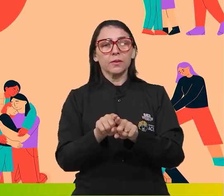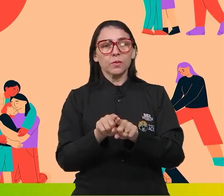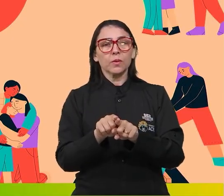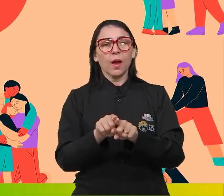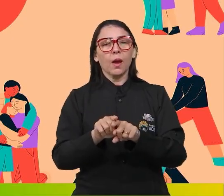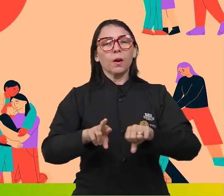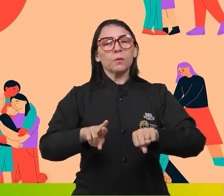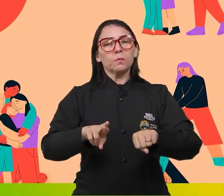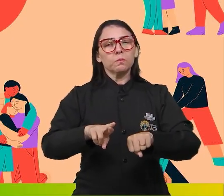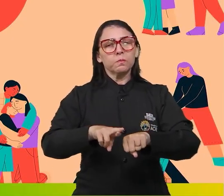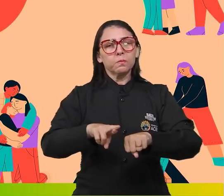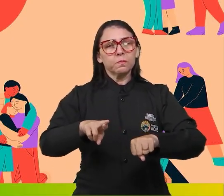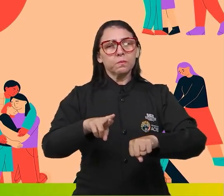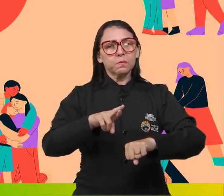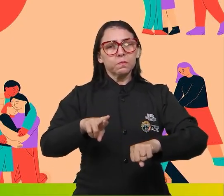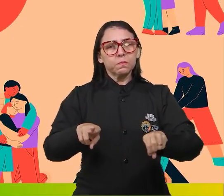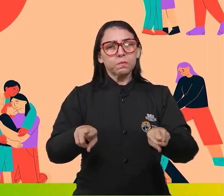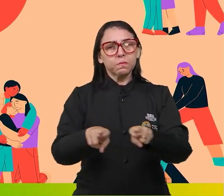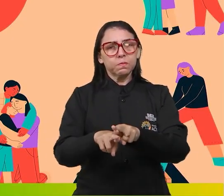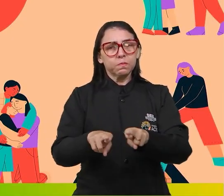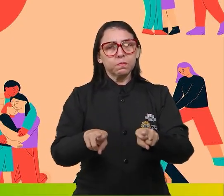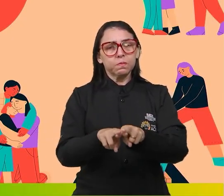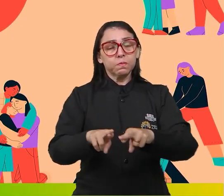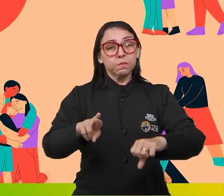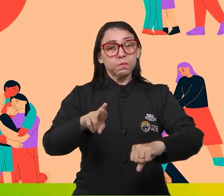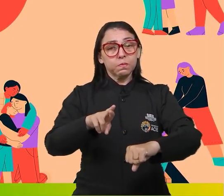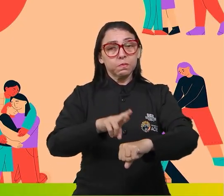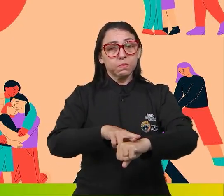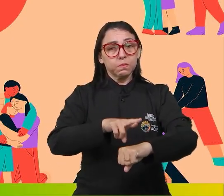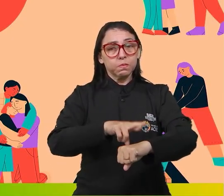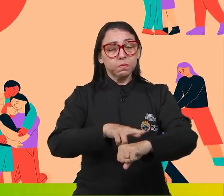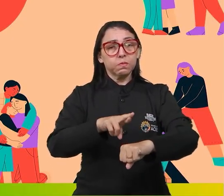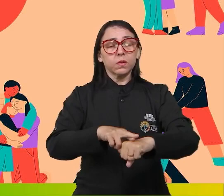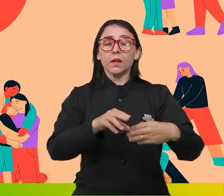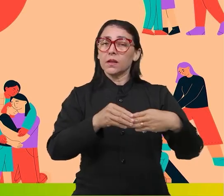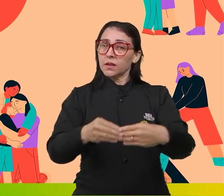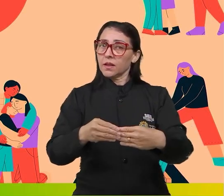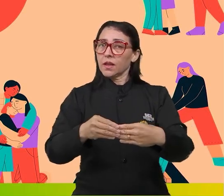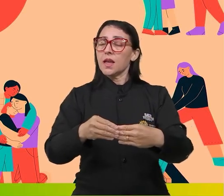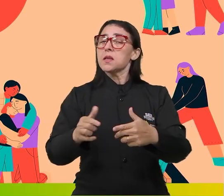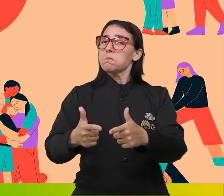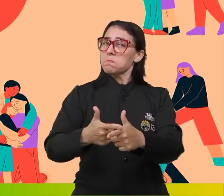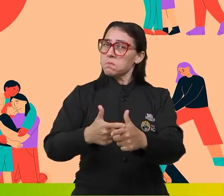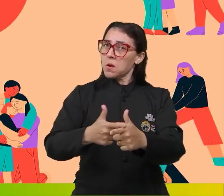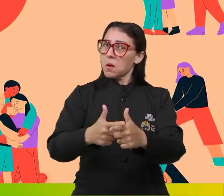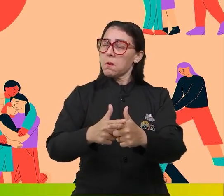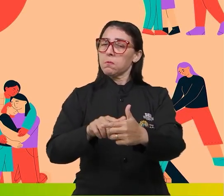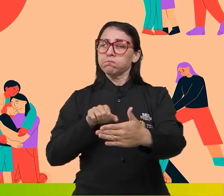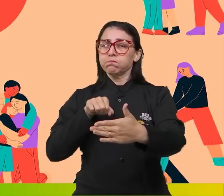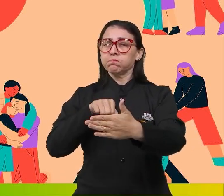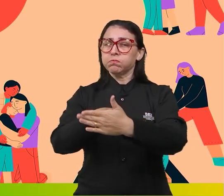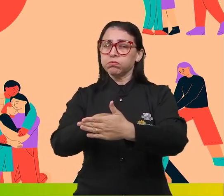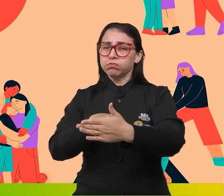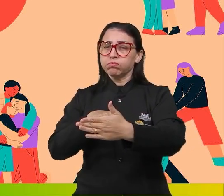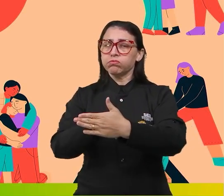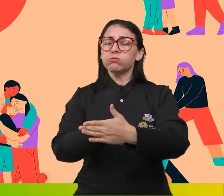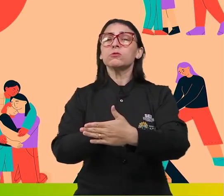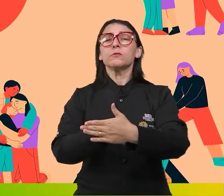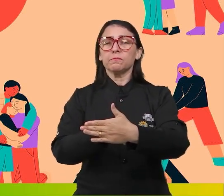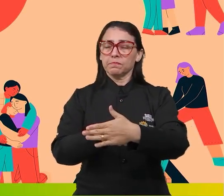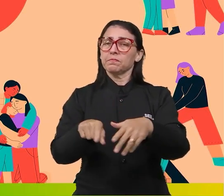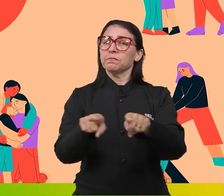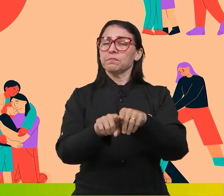a olhar para si, a olhar para as suas situações e trazer essa questão de enfrentá-las de frente